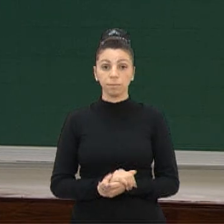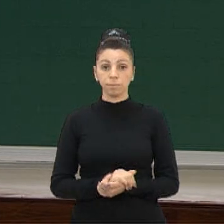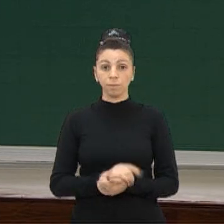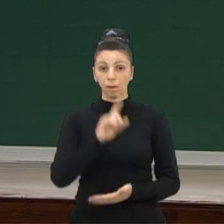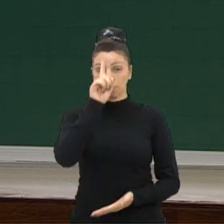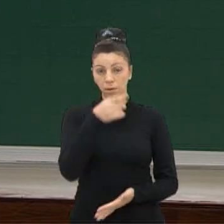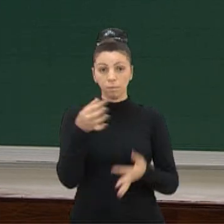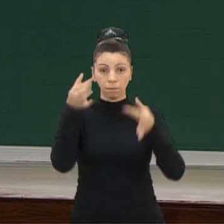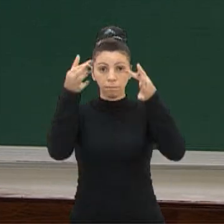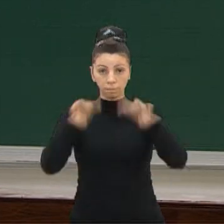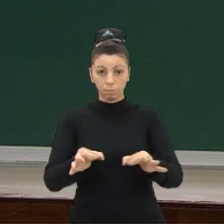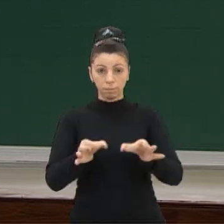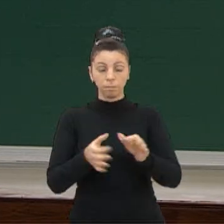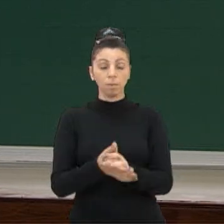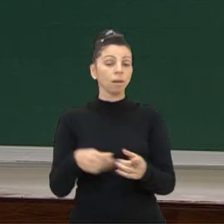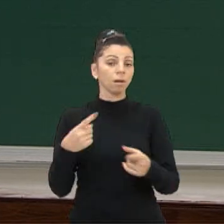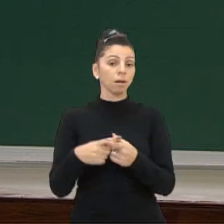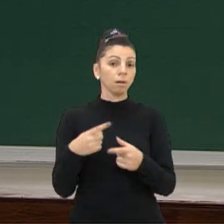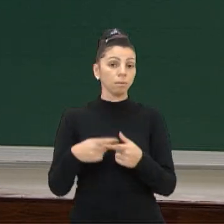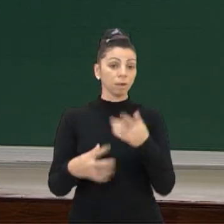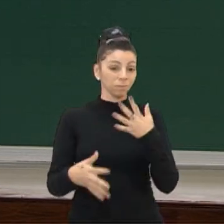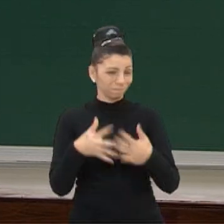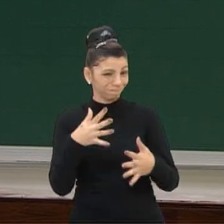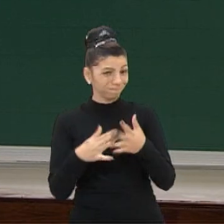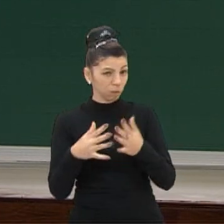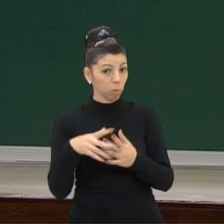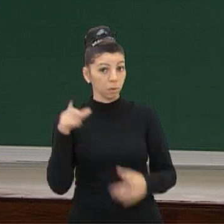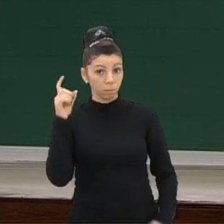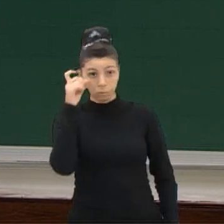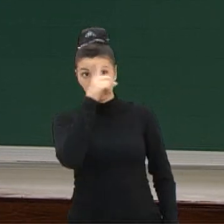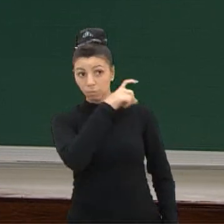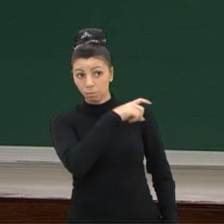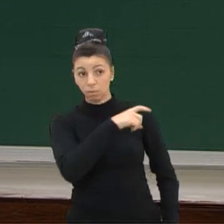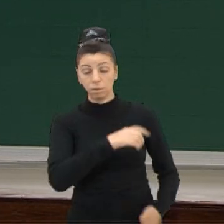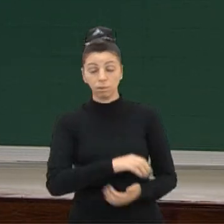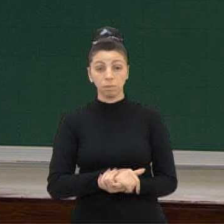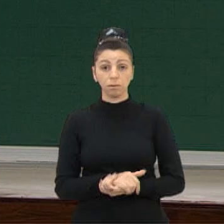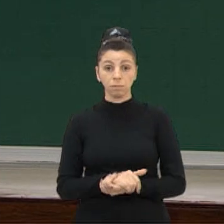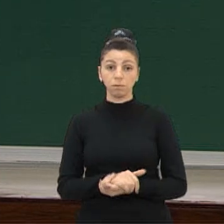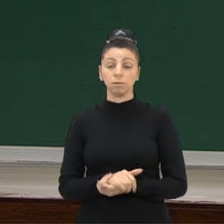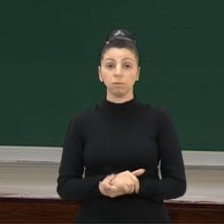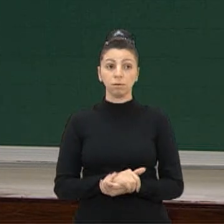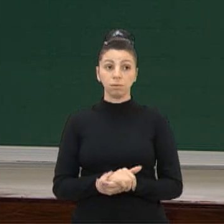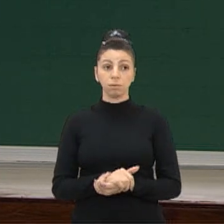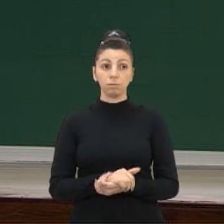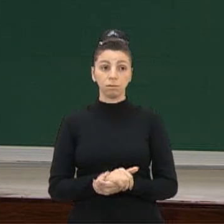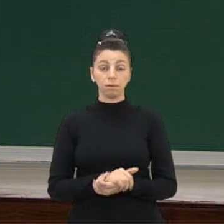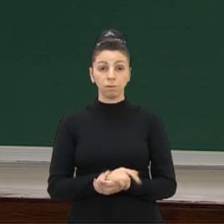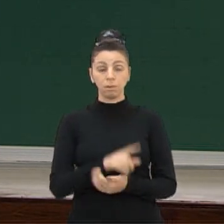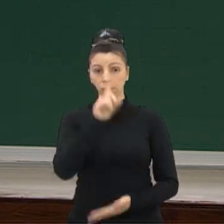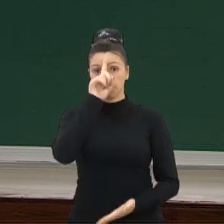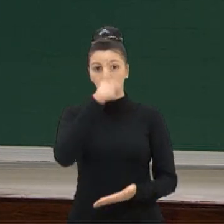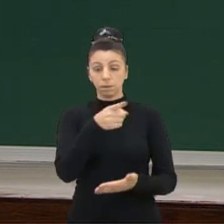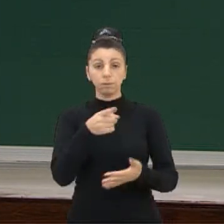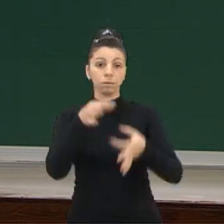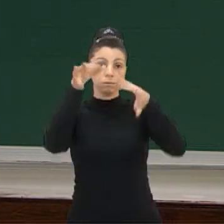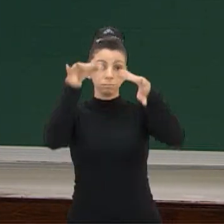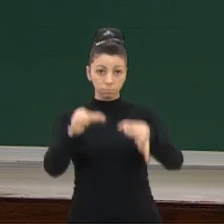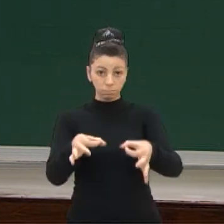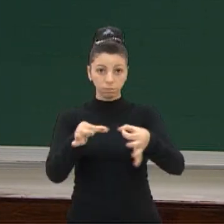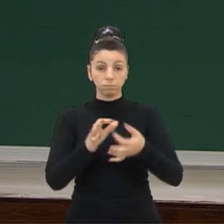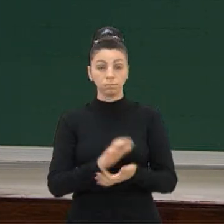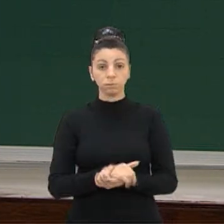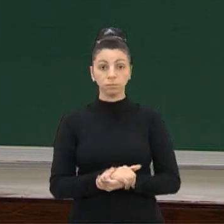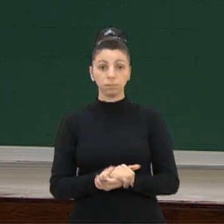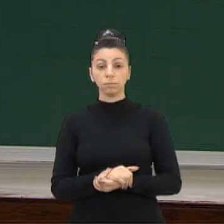um pouquinho mais complexo, né, do que simplesmente conjugar os verbos no modo indicativo ou até no modo subjuntivo, que é ainda mais fácil,